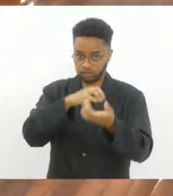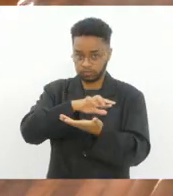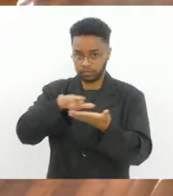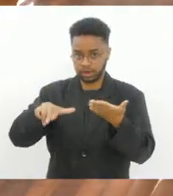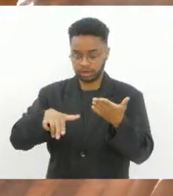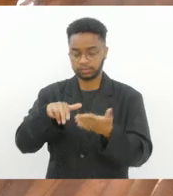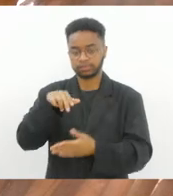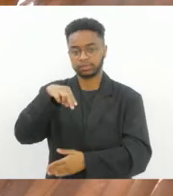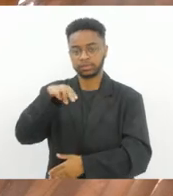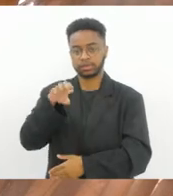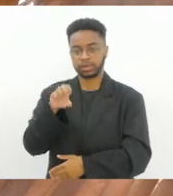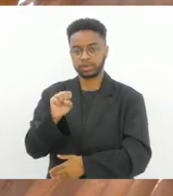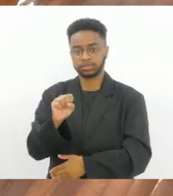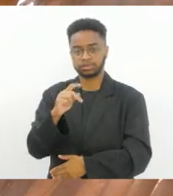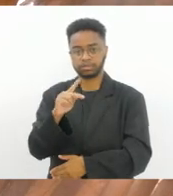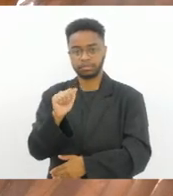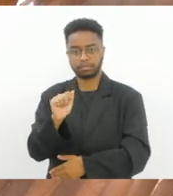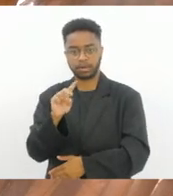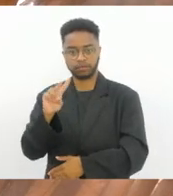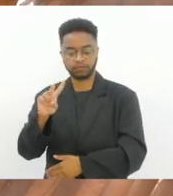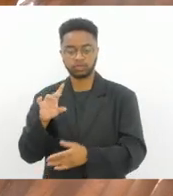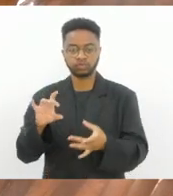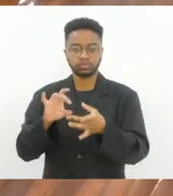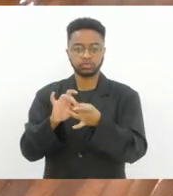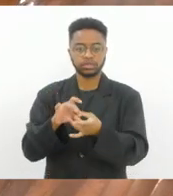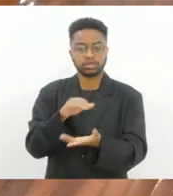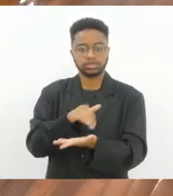da Secretaria Estadual de Saúde.